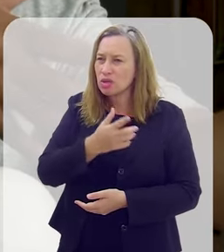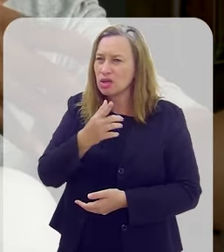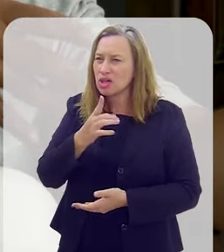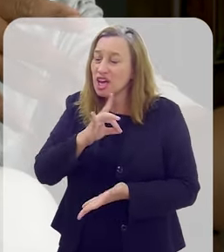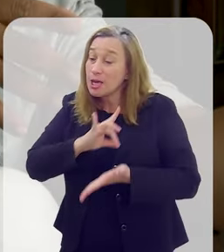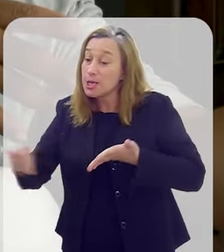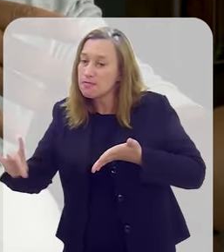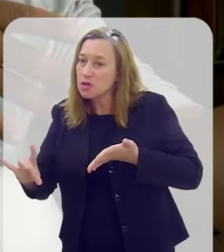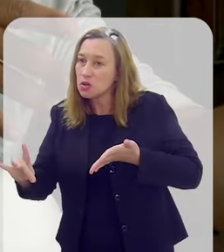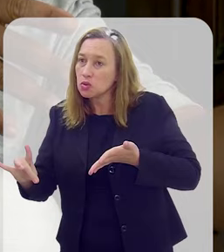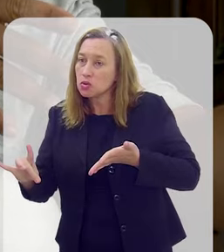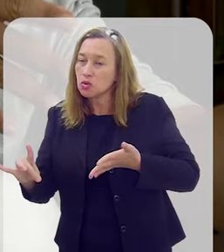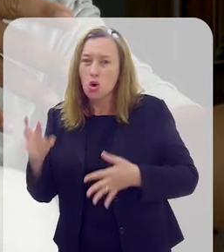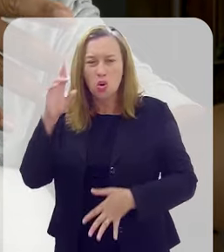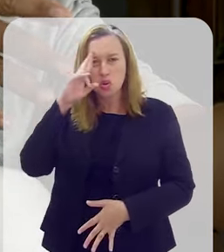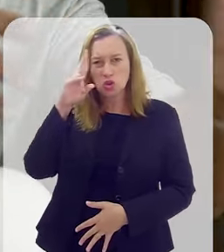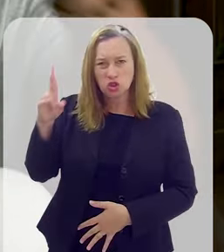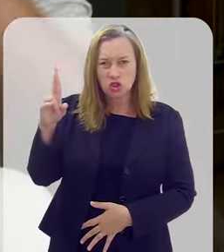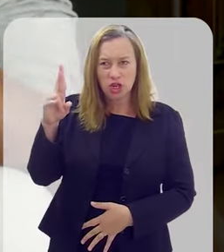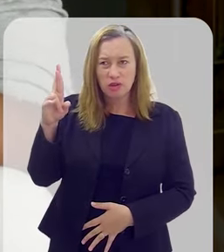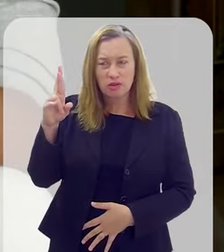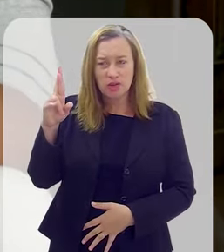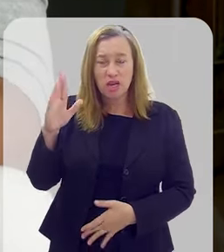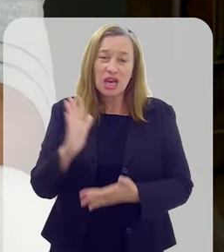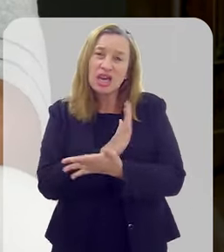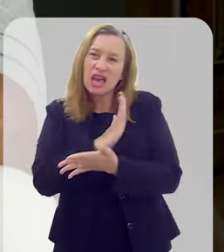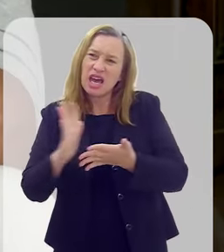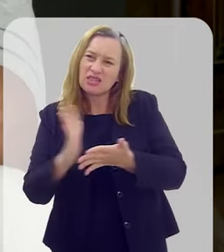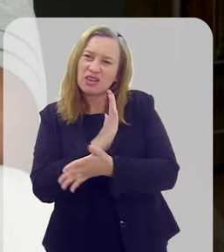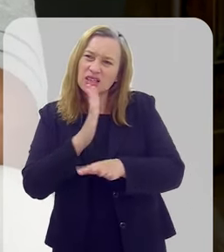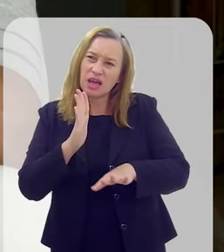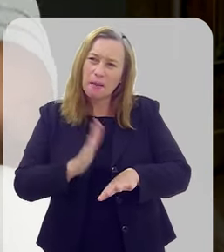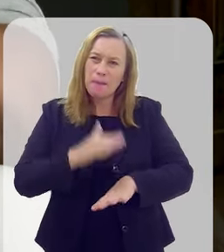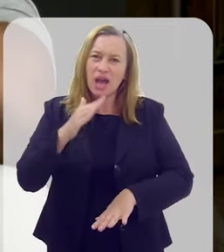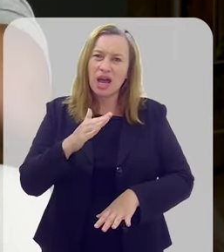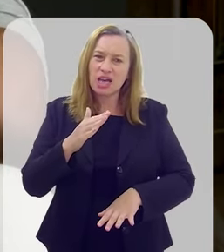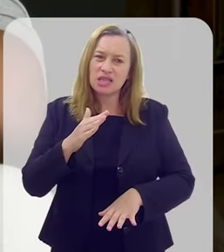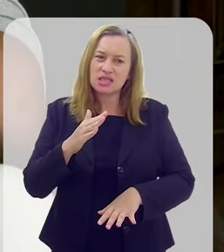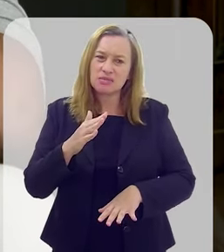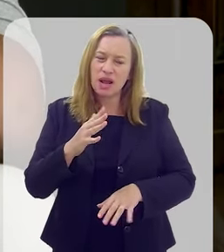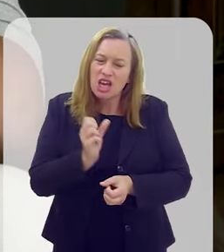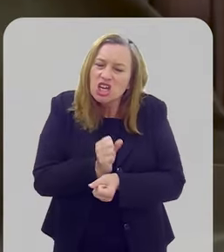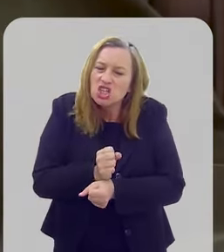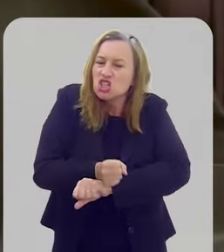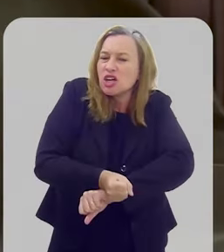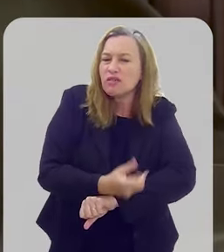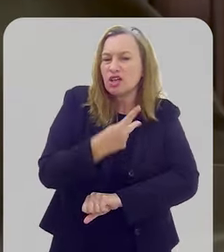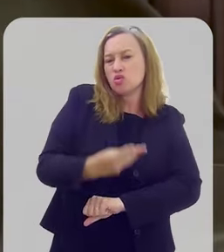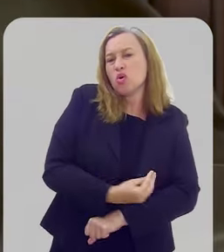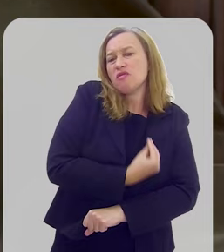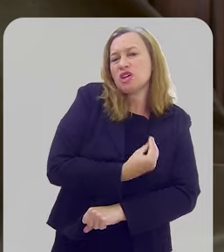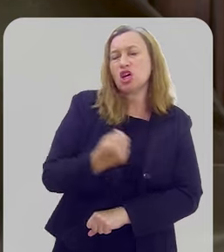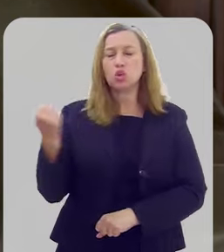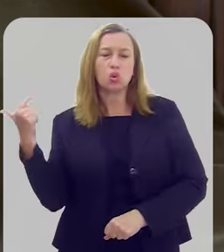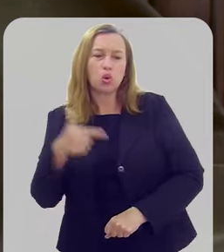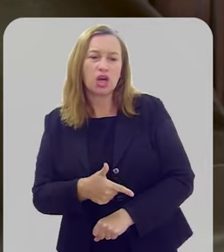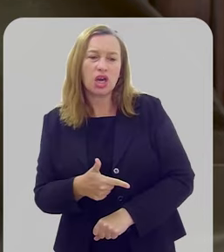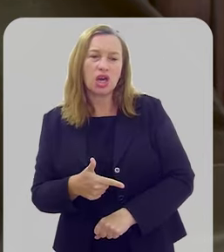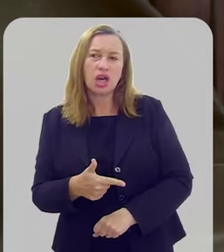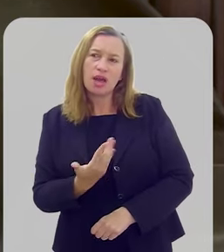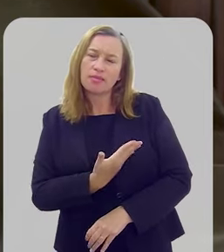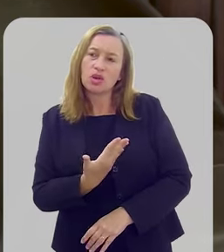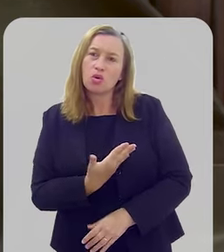vezes não é amigo o patrão que muitas vezes tá mais para uns cata do que